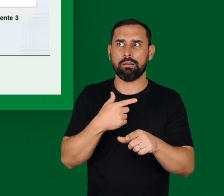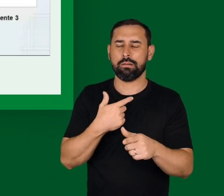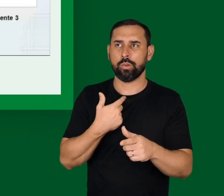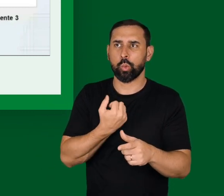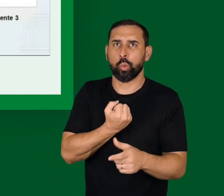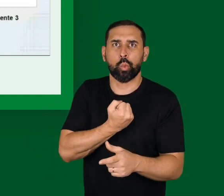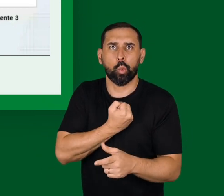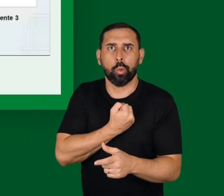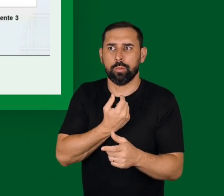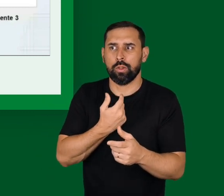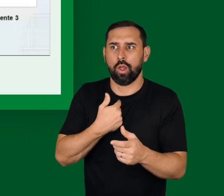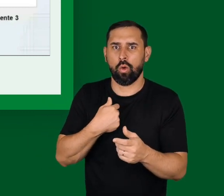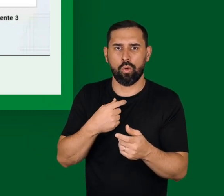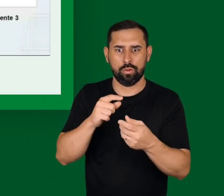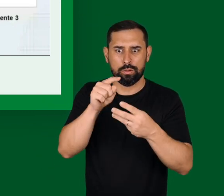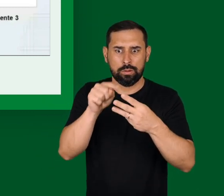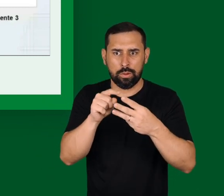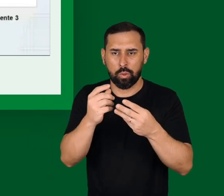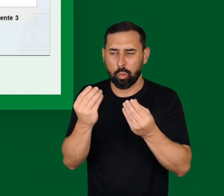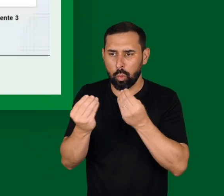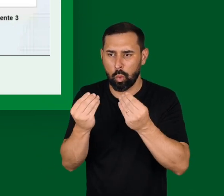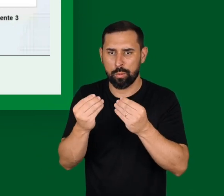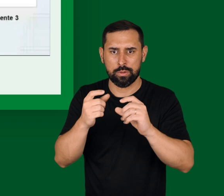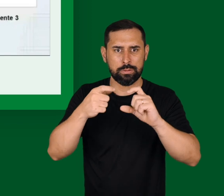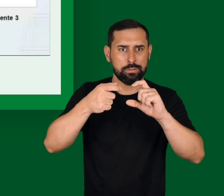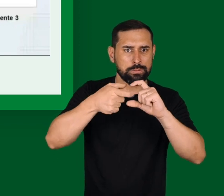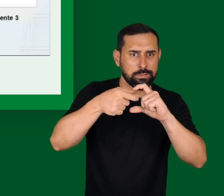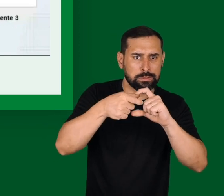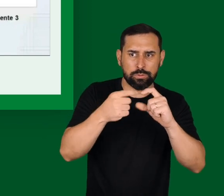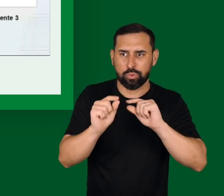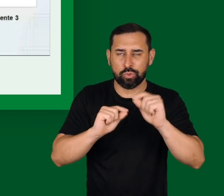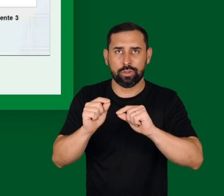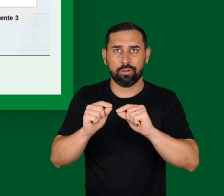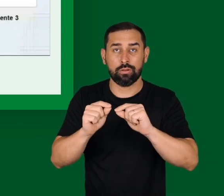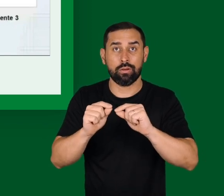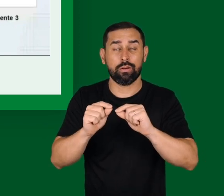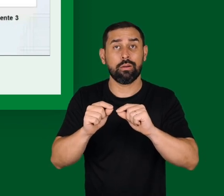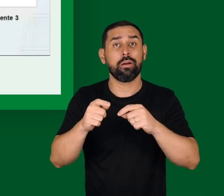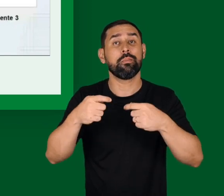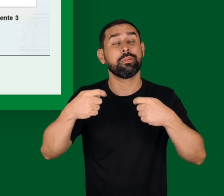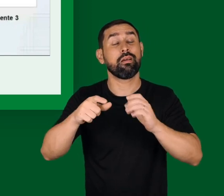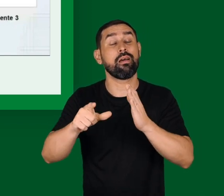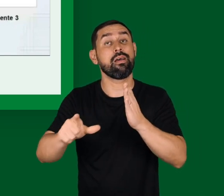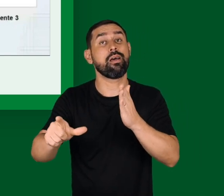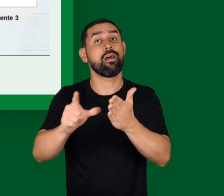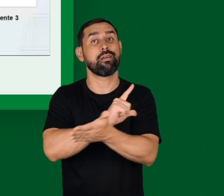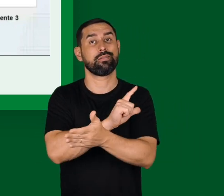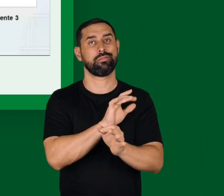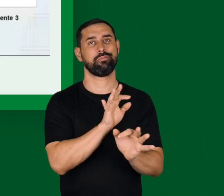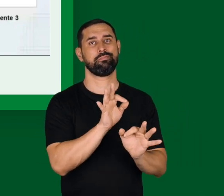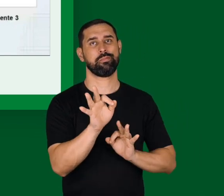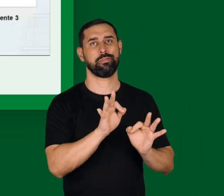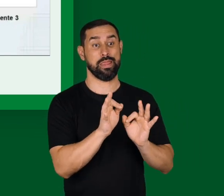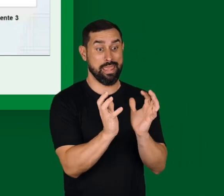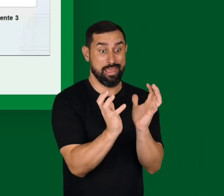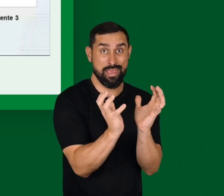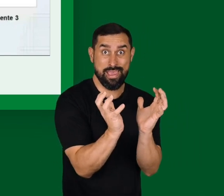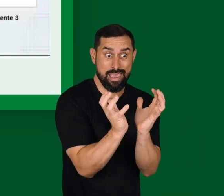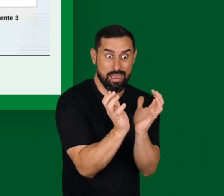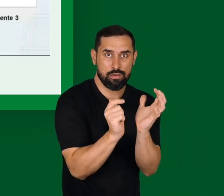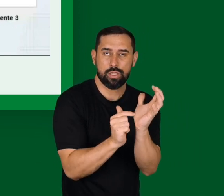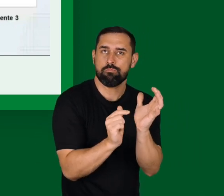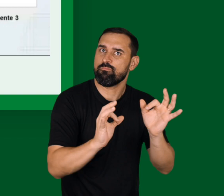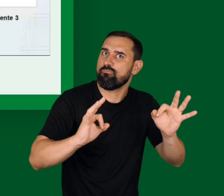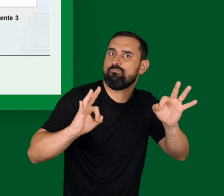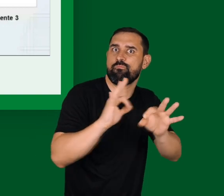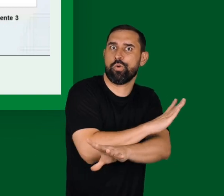A mesma coisa, a gente não precisa saber de cor, a gente tem que estar com essas drogas disponíveis. Por isso a